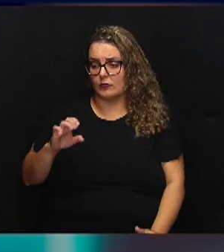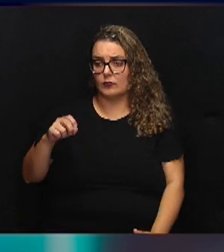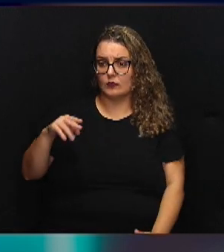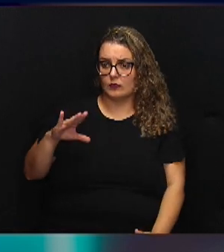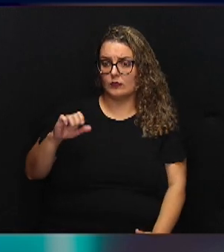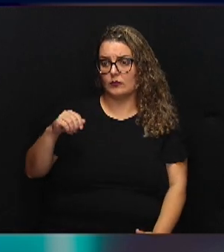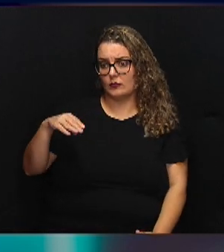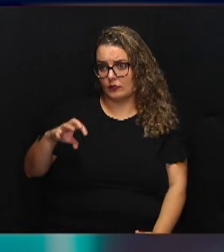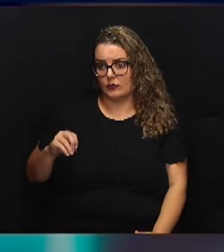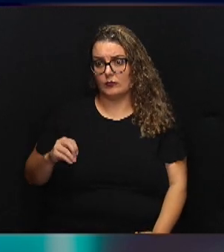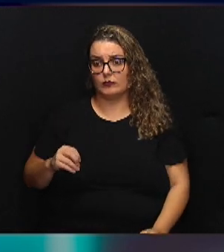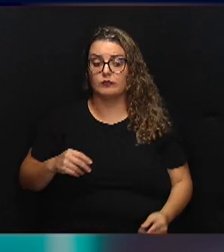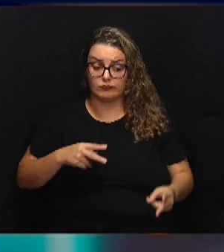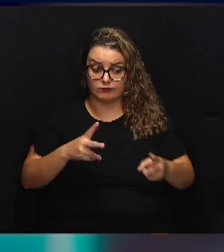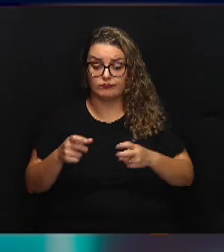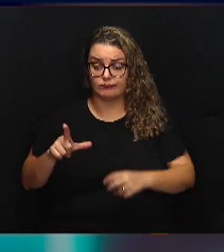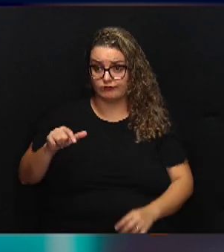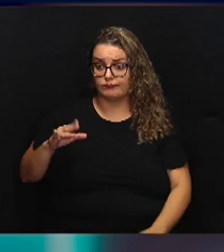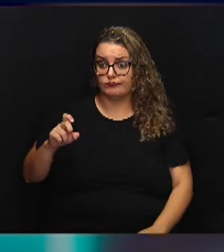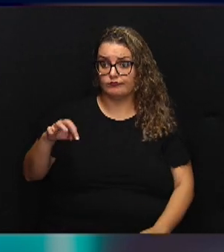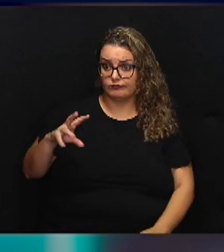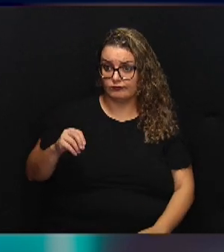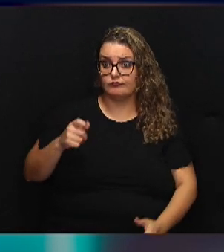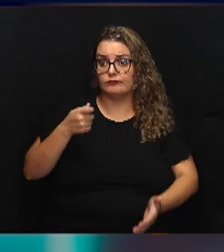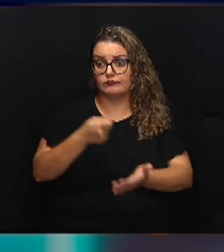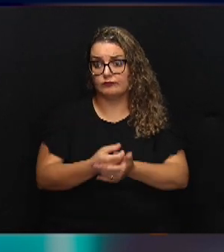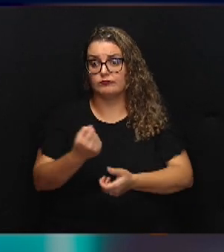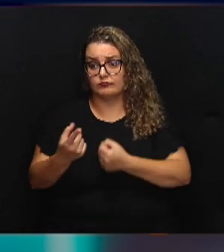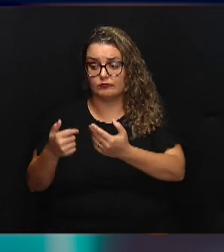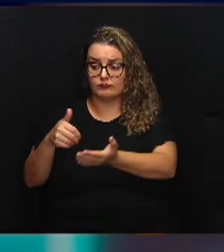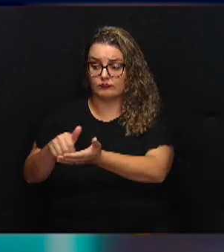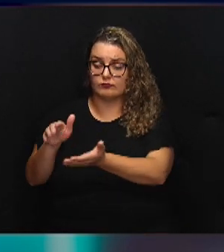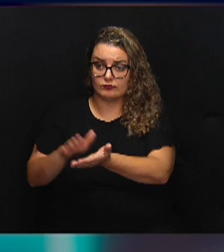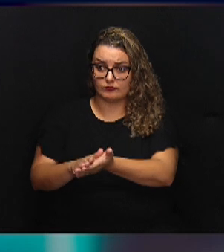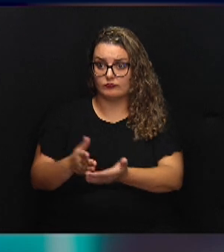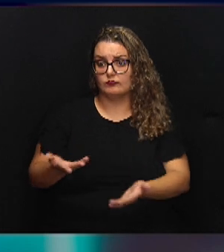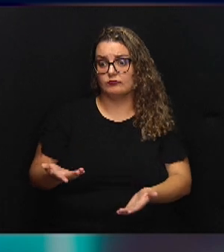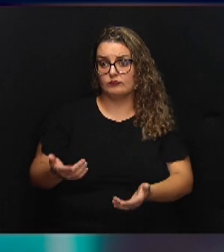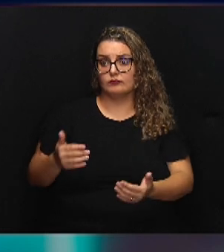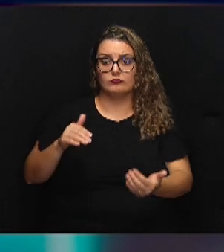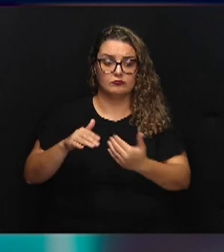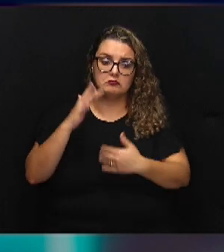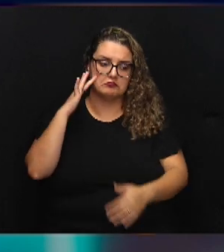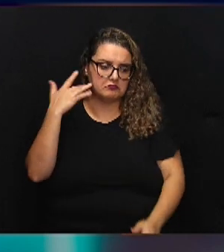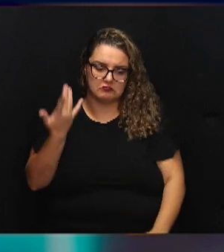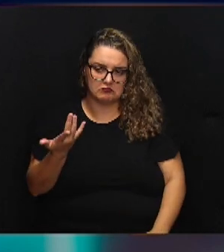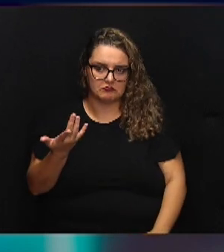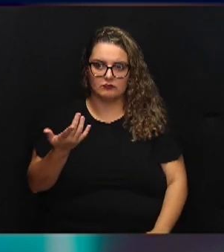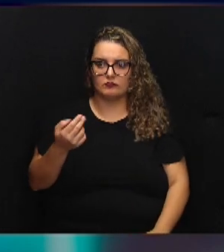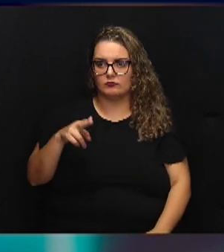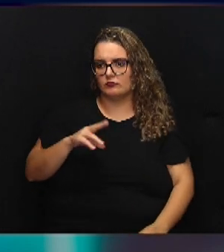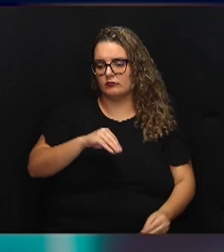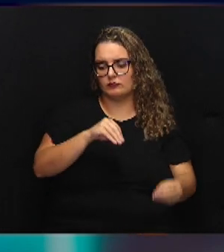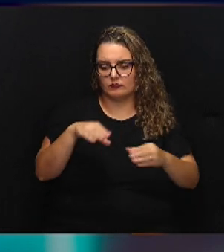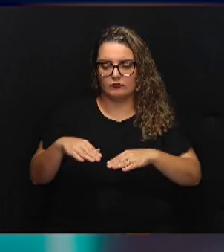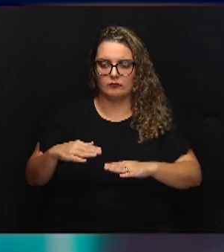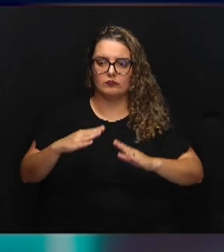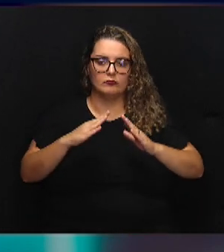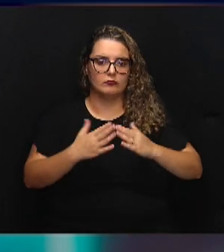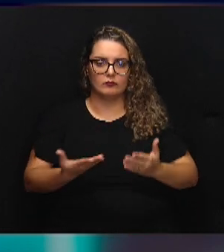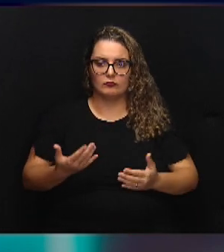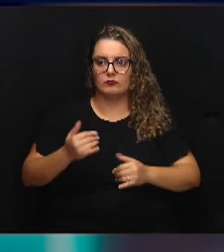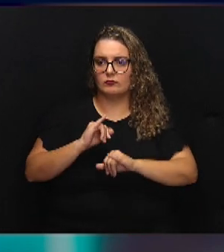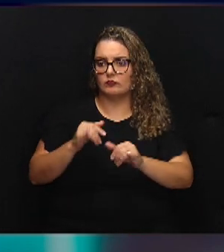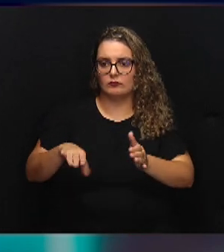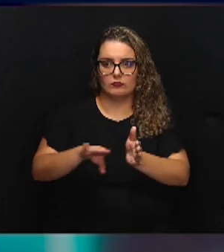elas notam que, em função do licenciamento, elas têm que pagar algumas multas de trânsito que elas não sabiam que existiam, ou mudaram de endereço e a notificação, né, acabou